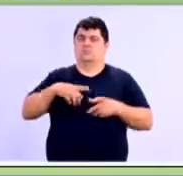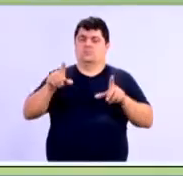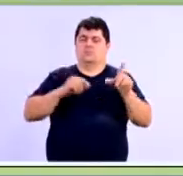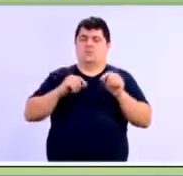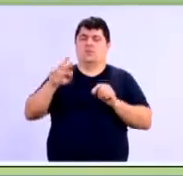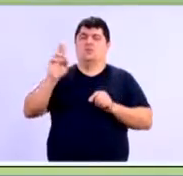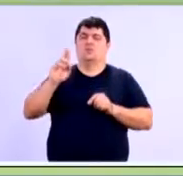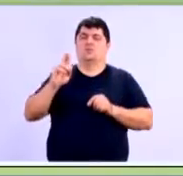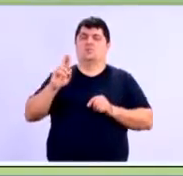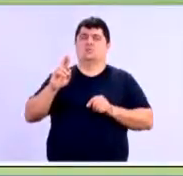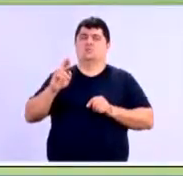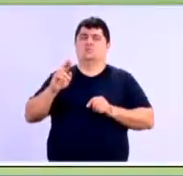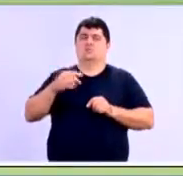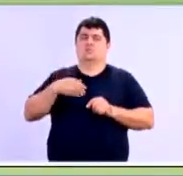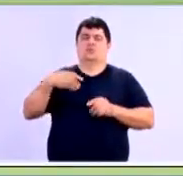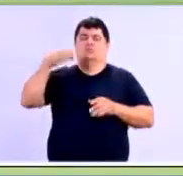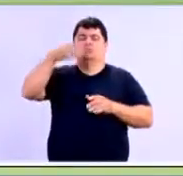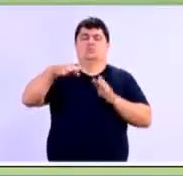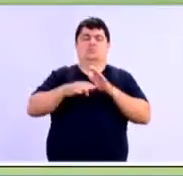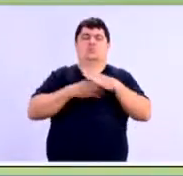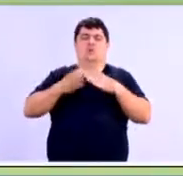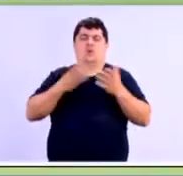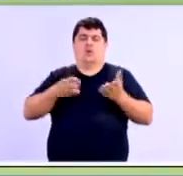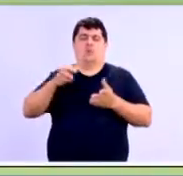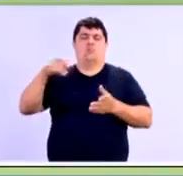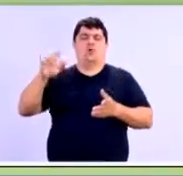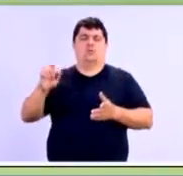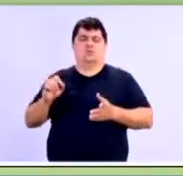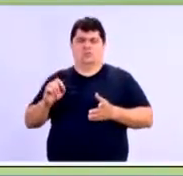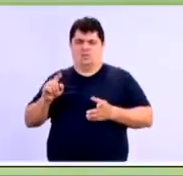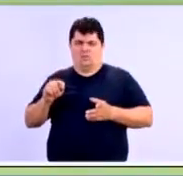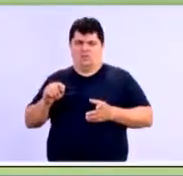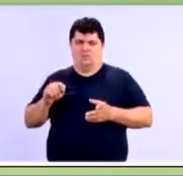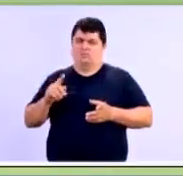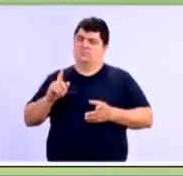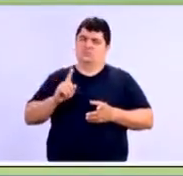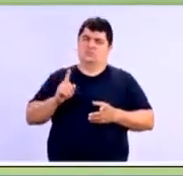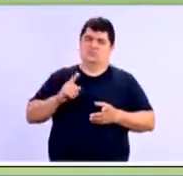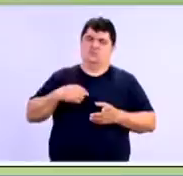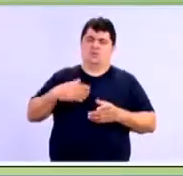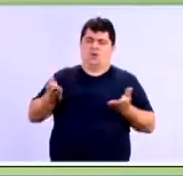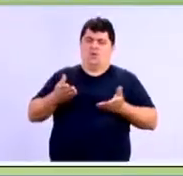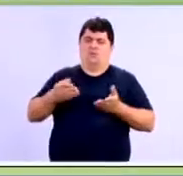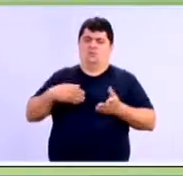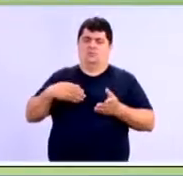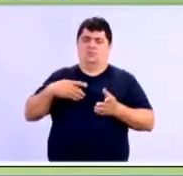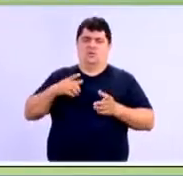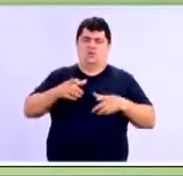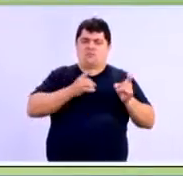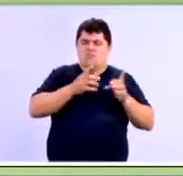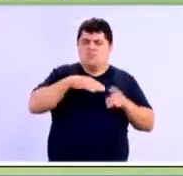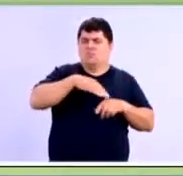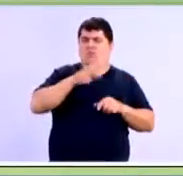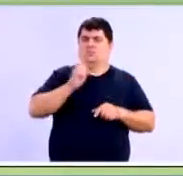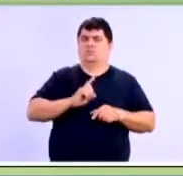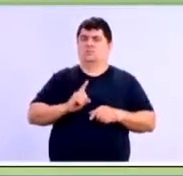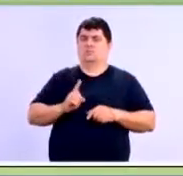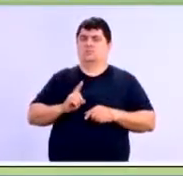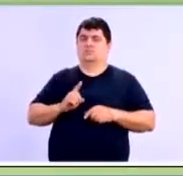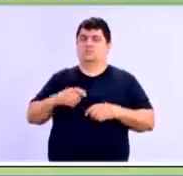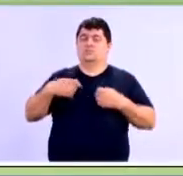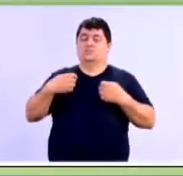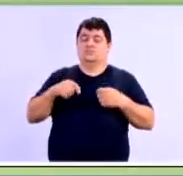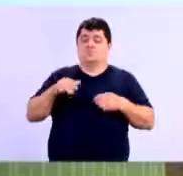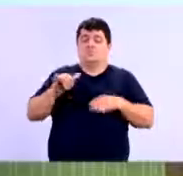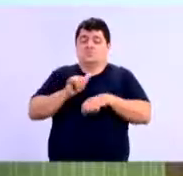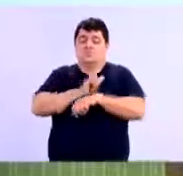feita como professor. Não, eu chego assim na minha empresa e falo, gente, nós vamos melhorar na margem. Ou não, chega, gente, a gente vai melhorar que a gente vai girar mais. depende